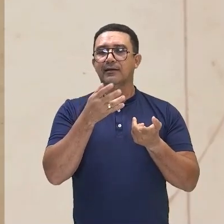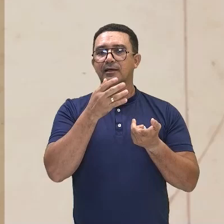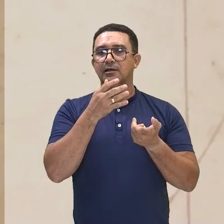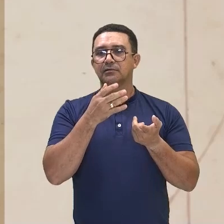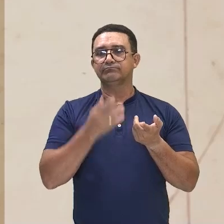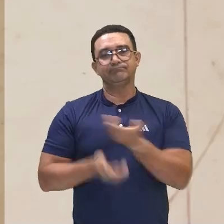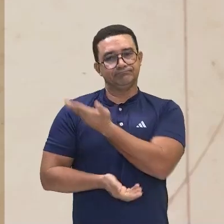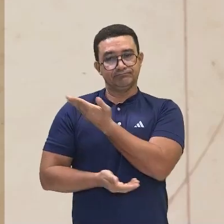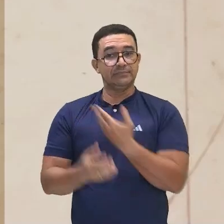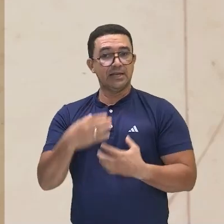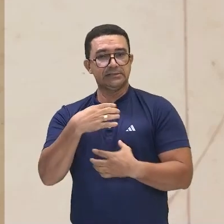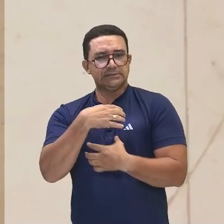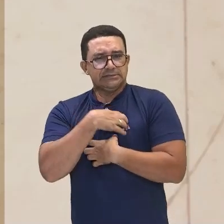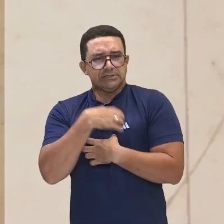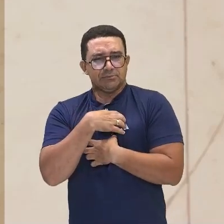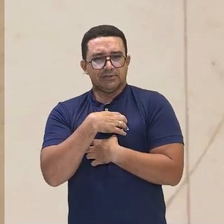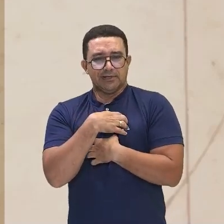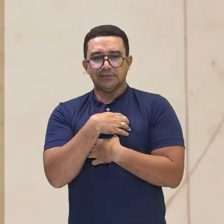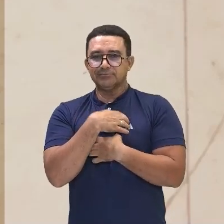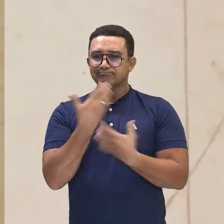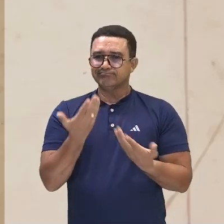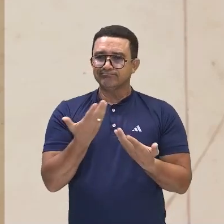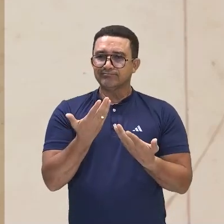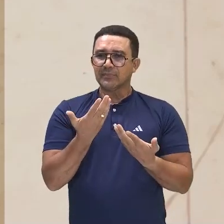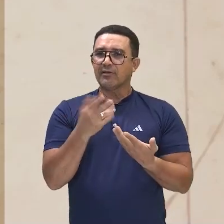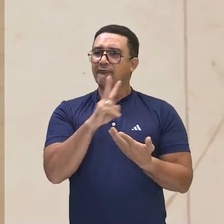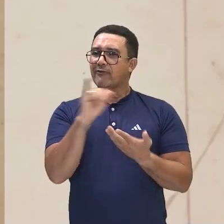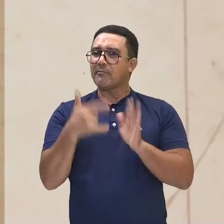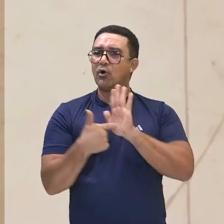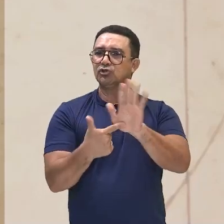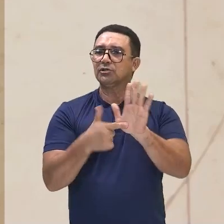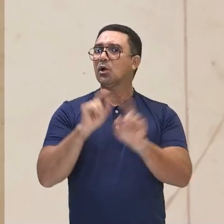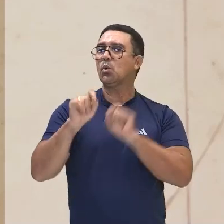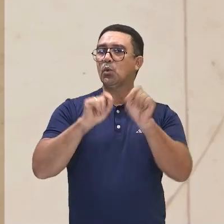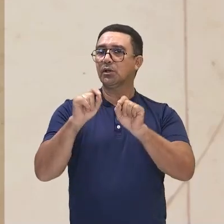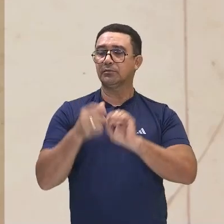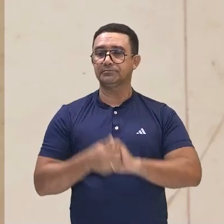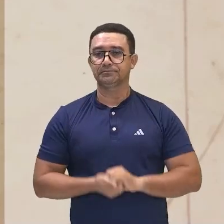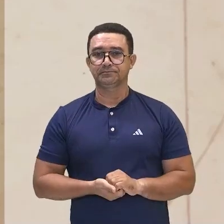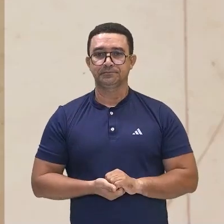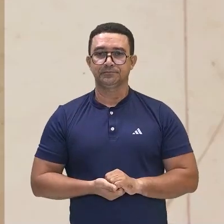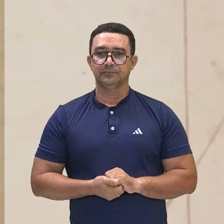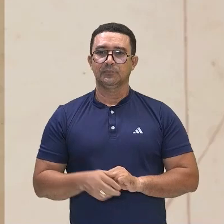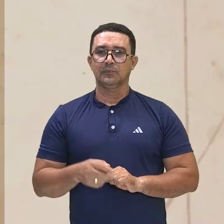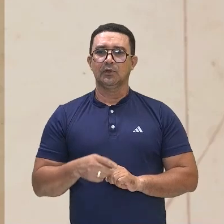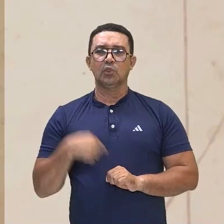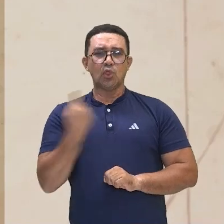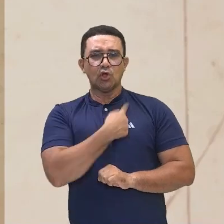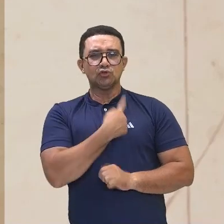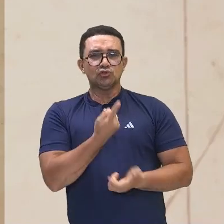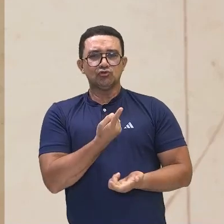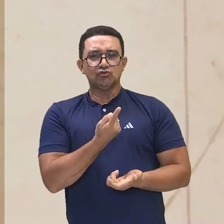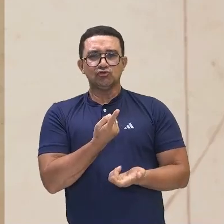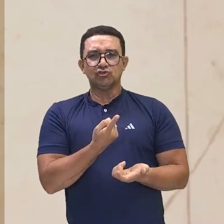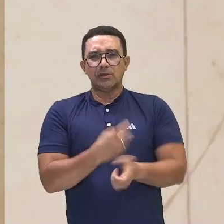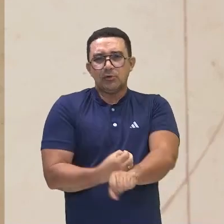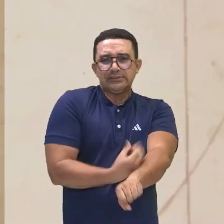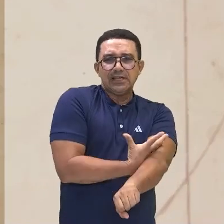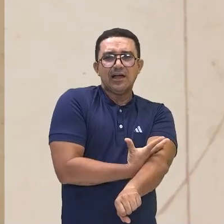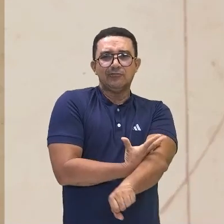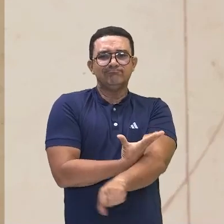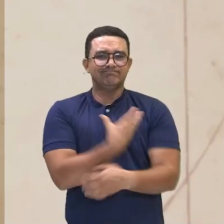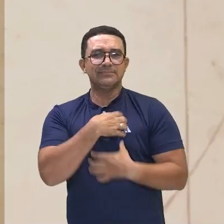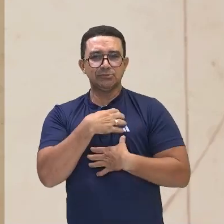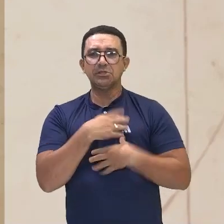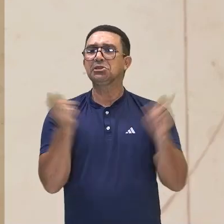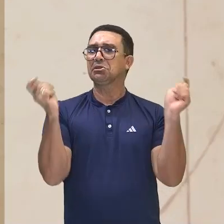do sentimentalismo, ele vai trazer a ideia de que nosso sentimento, nossas sensações também podem